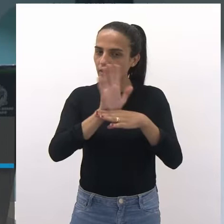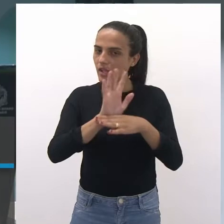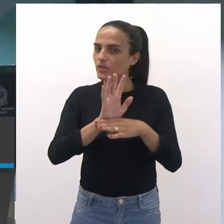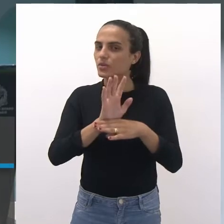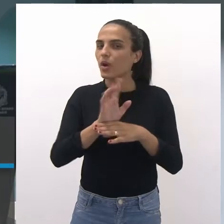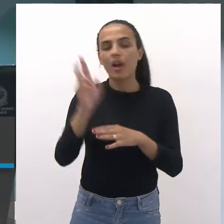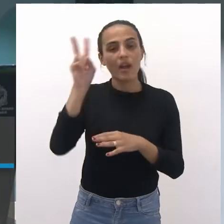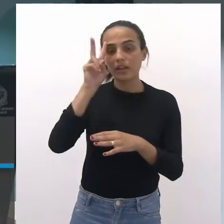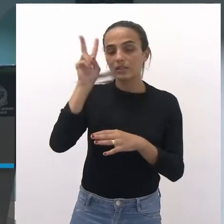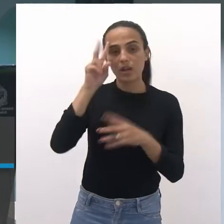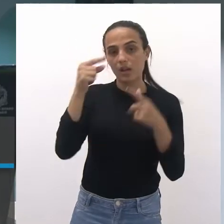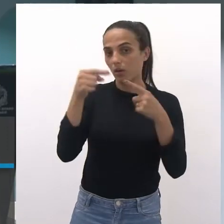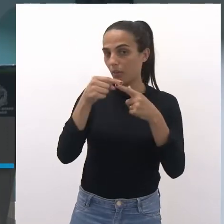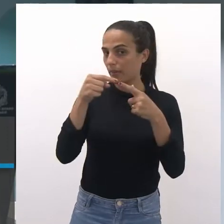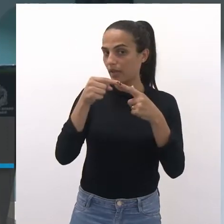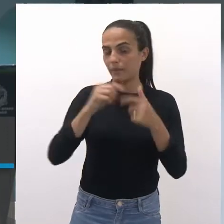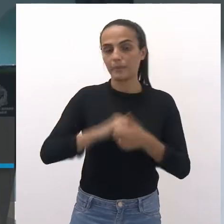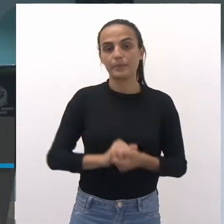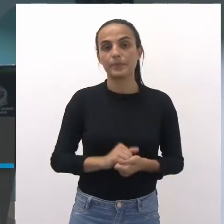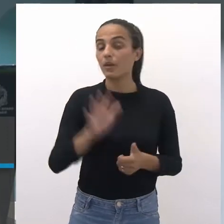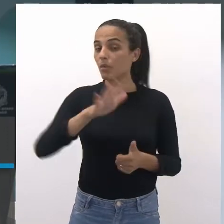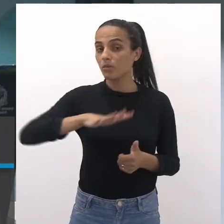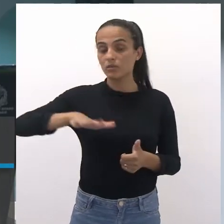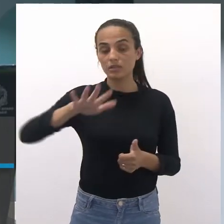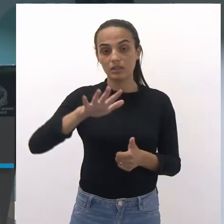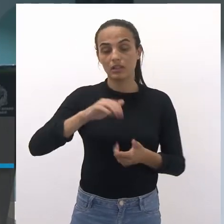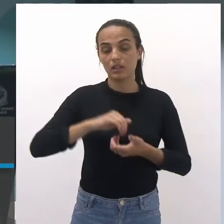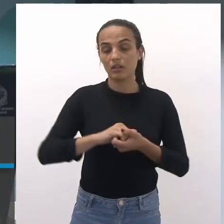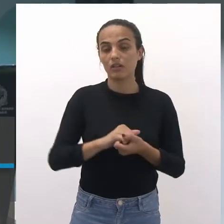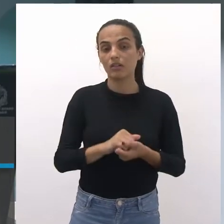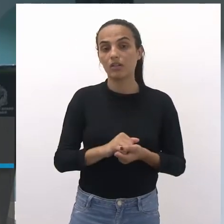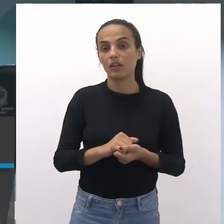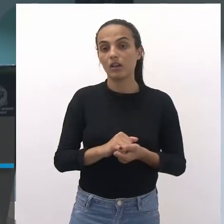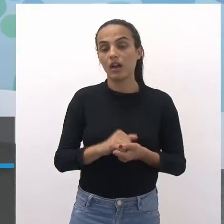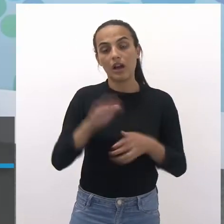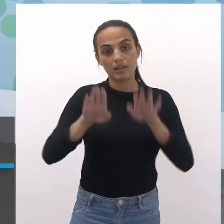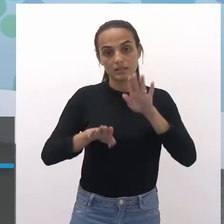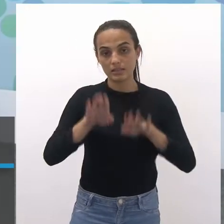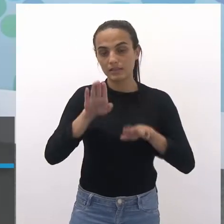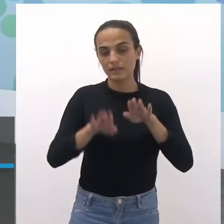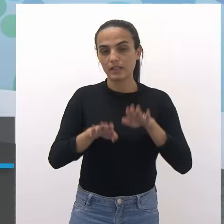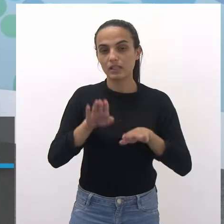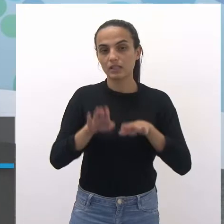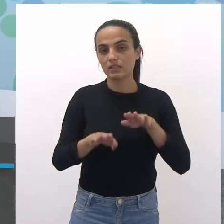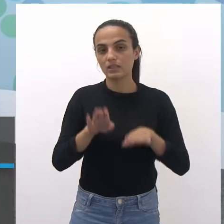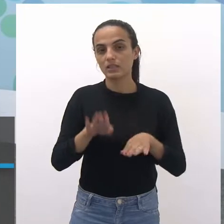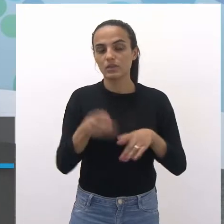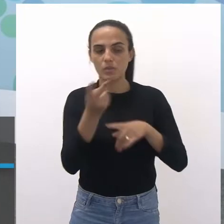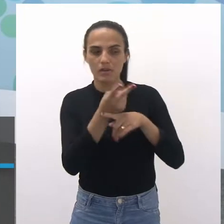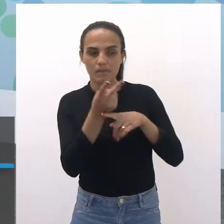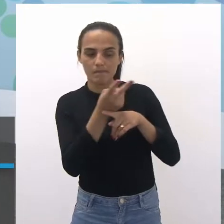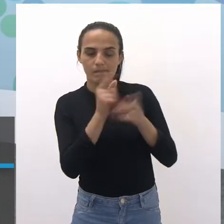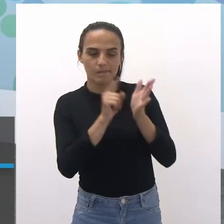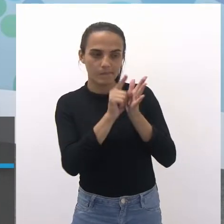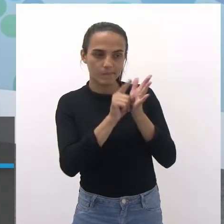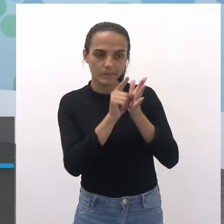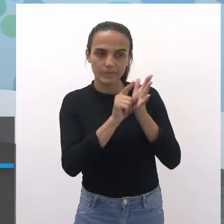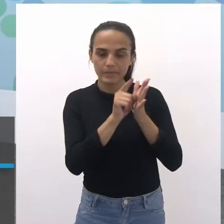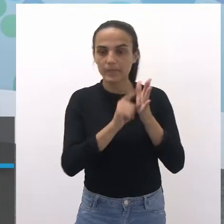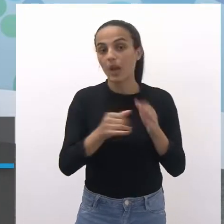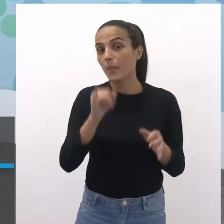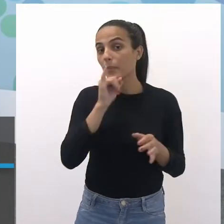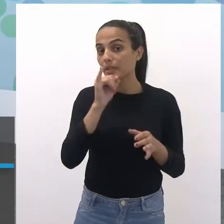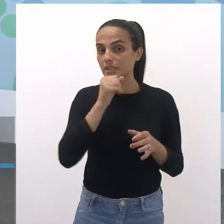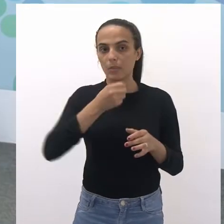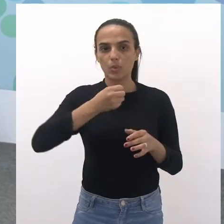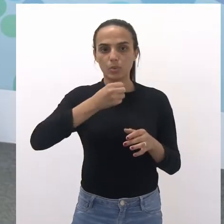Então, veja, no geral, a gente parte, às vezes, de uma análise de que um vídeo, por exemplo, um